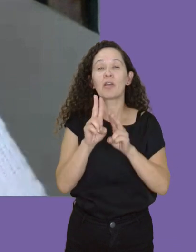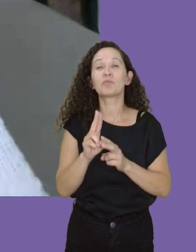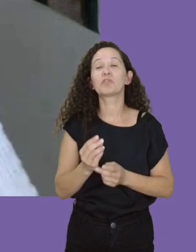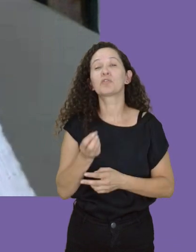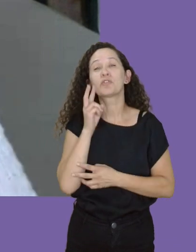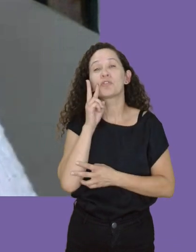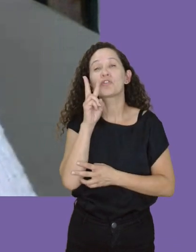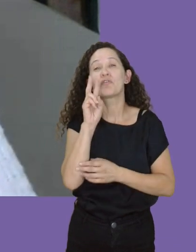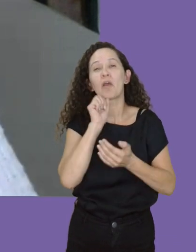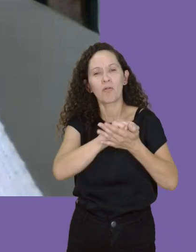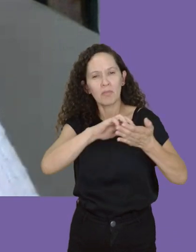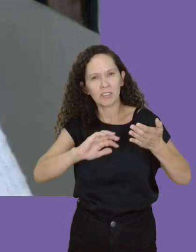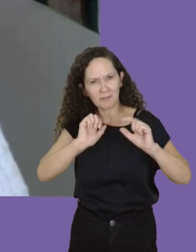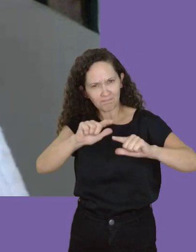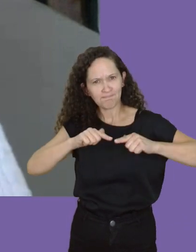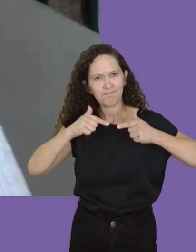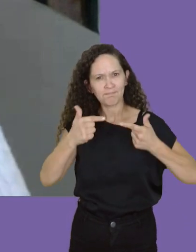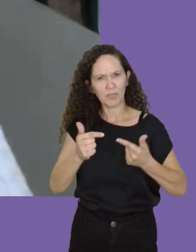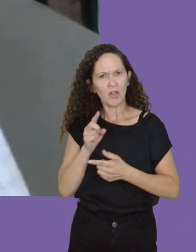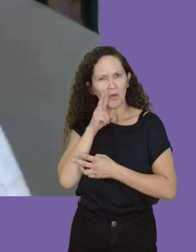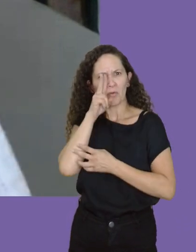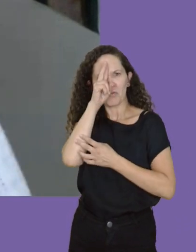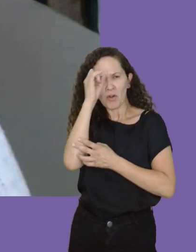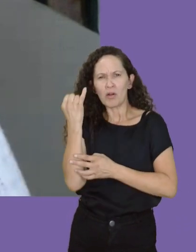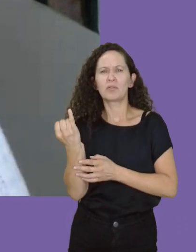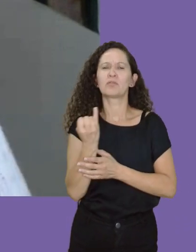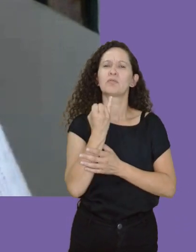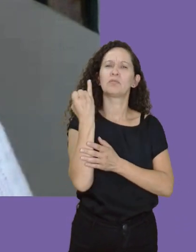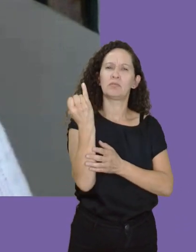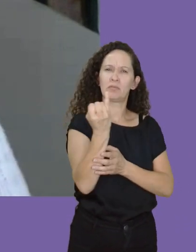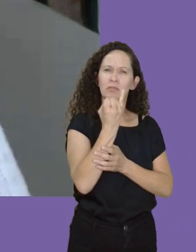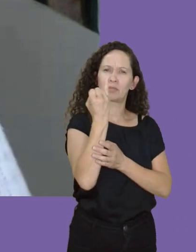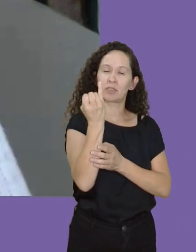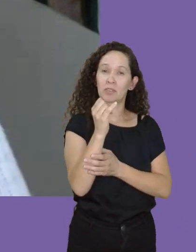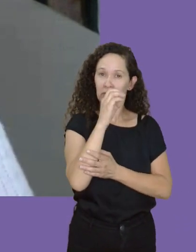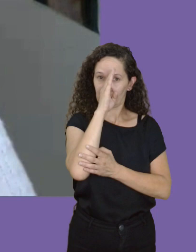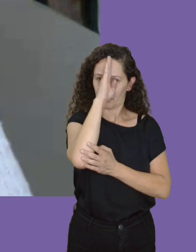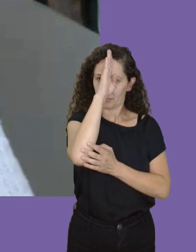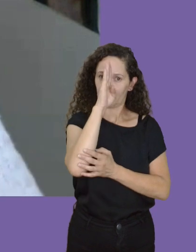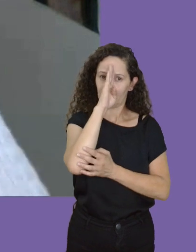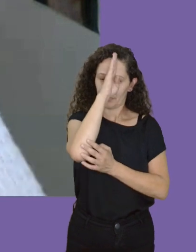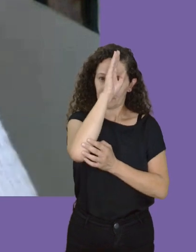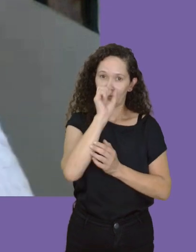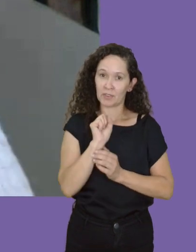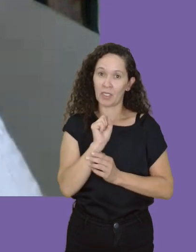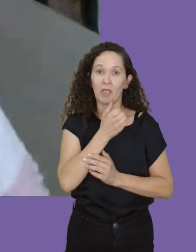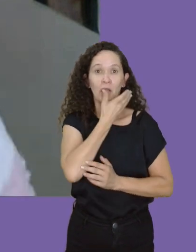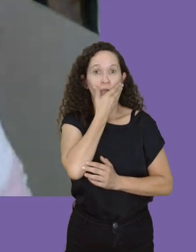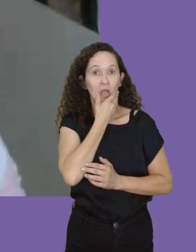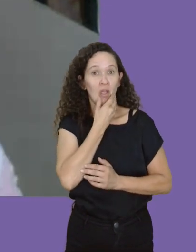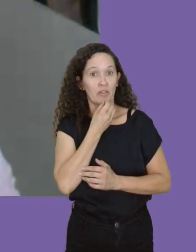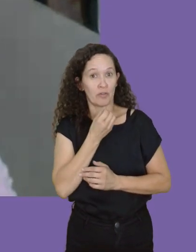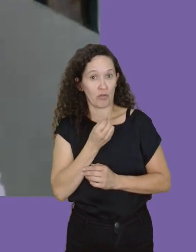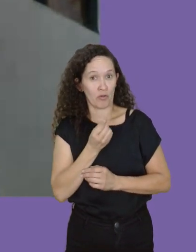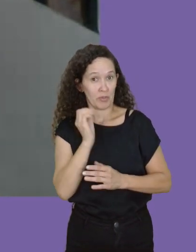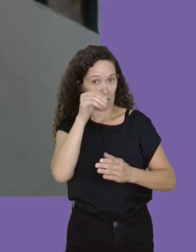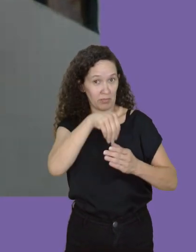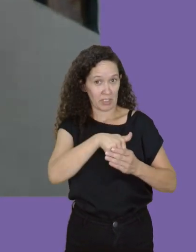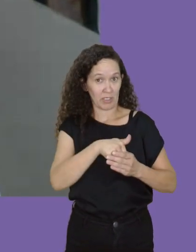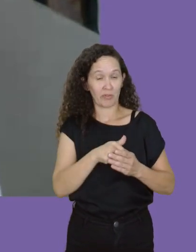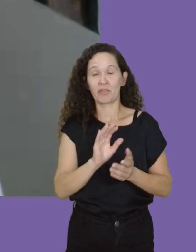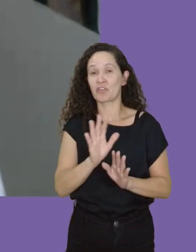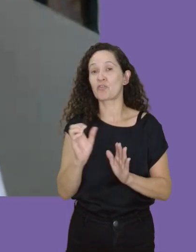uma ação muito contundente, especialmente a esses novos mandatos, como é o meu caso,